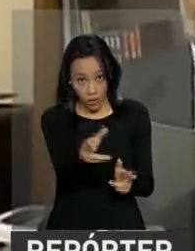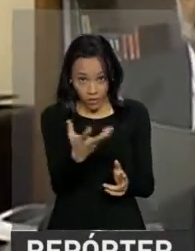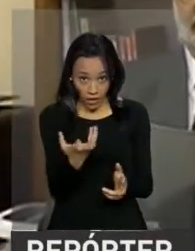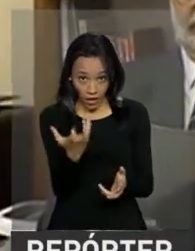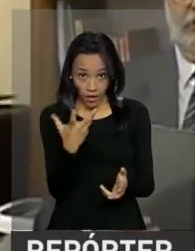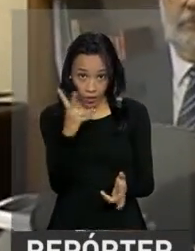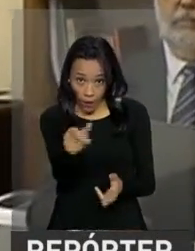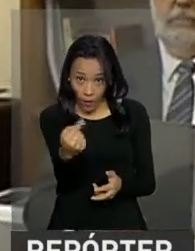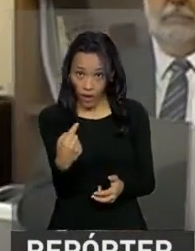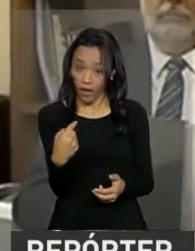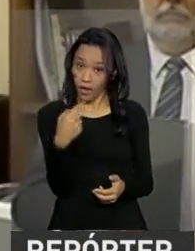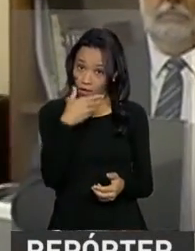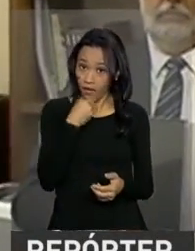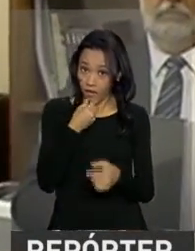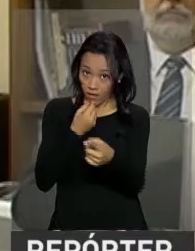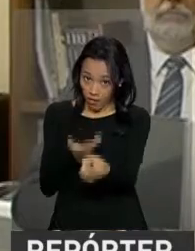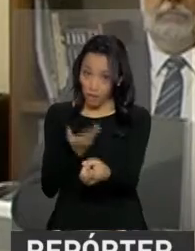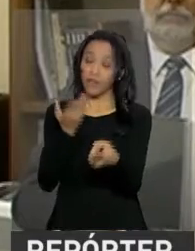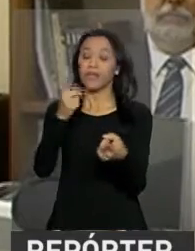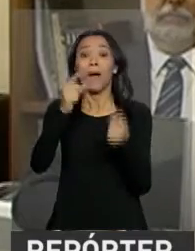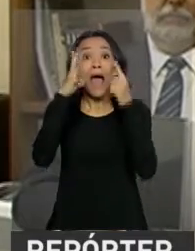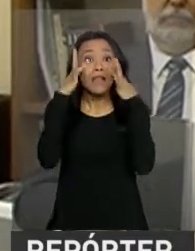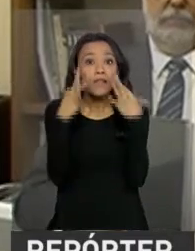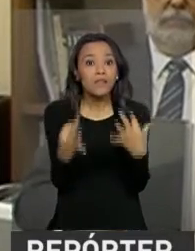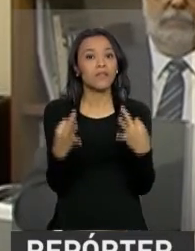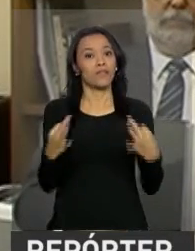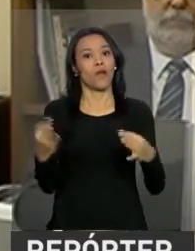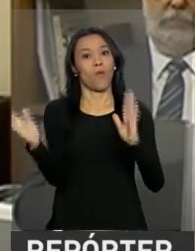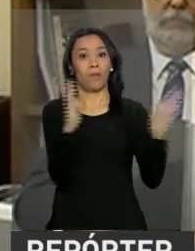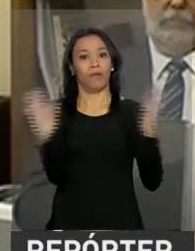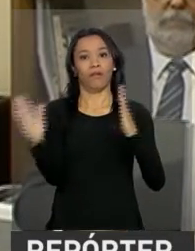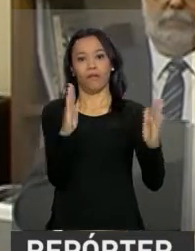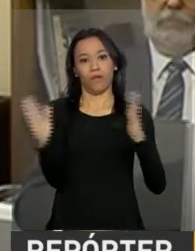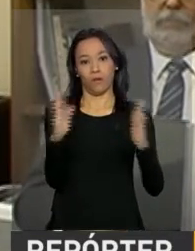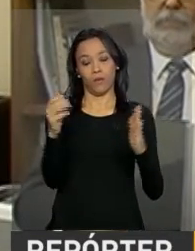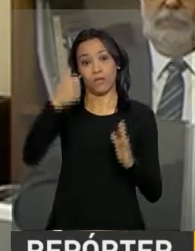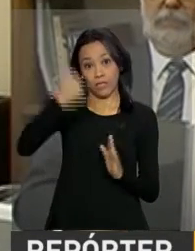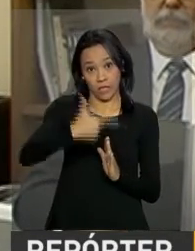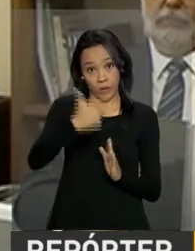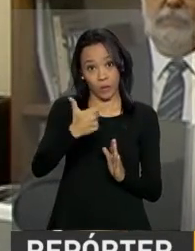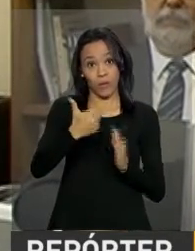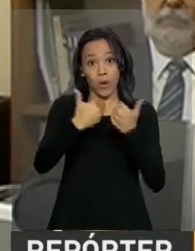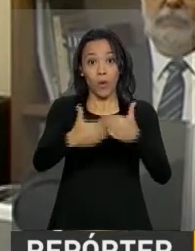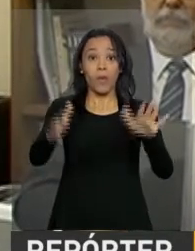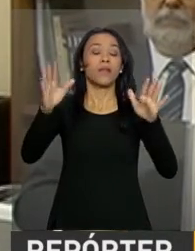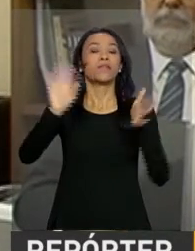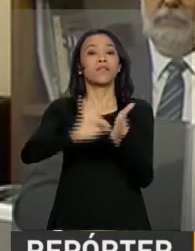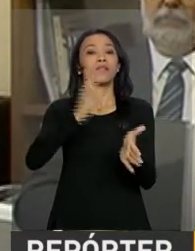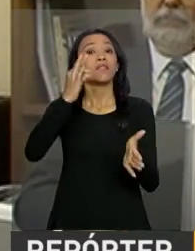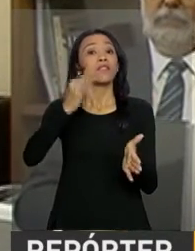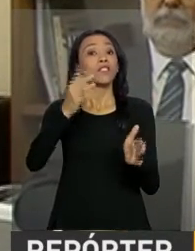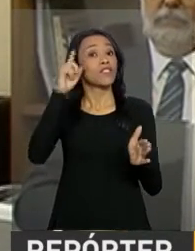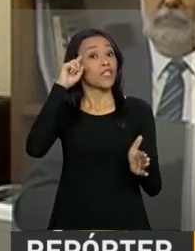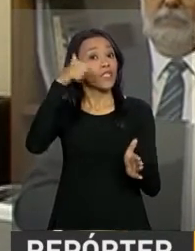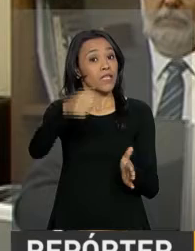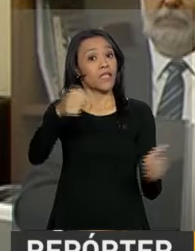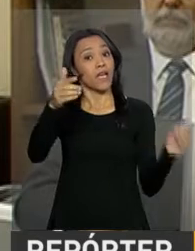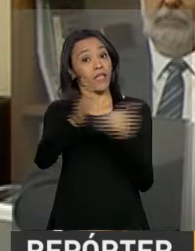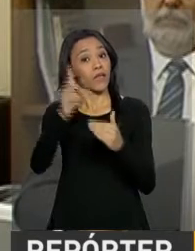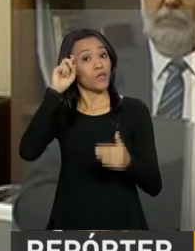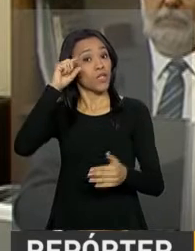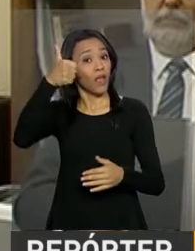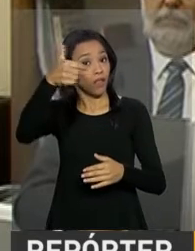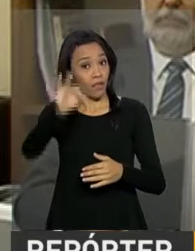estudar pelo prouni é bom ficar atento aos prazos a segunda etapa de inscrições começam no dia 7 e vai até o dia 10